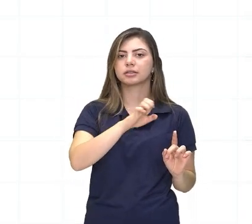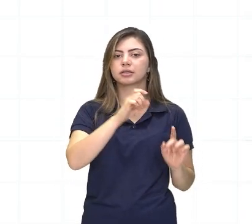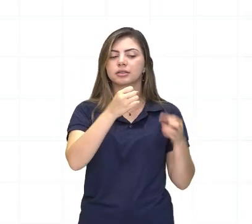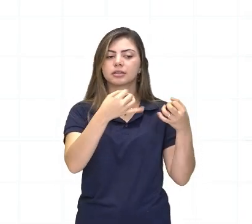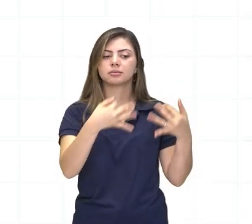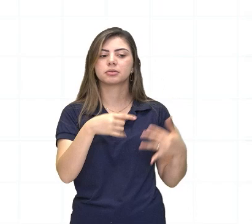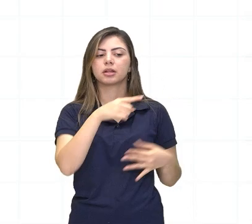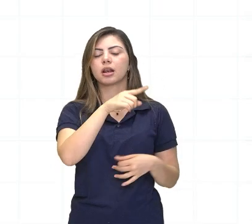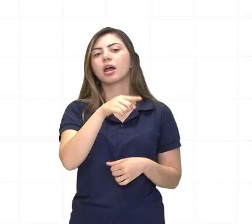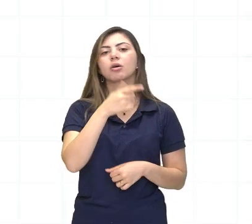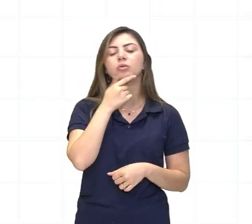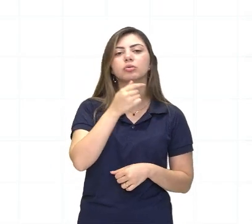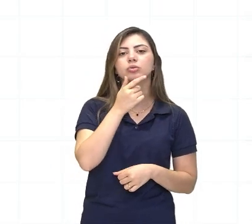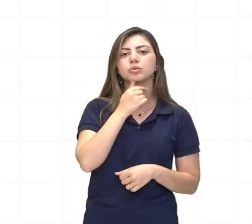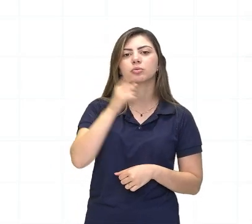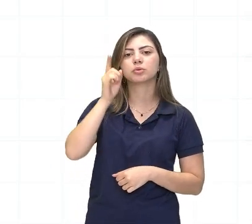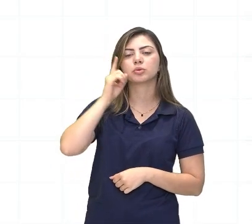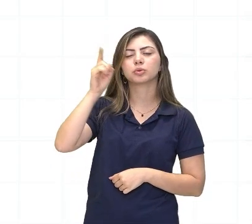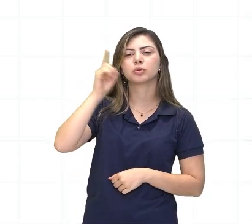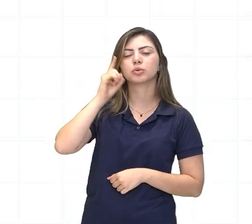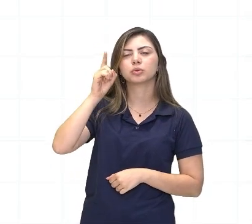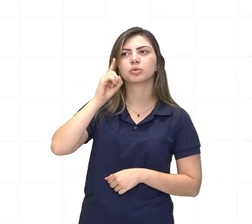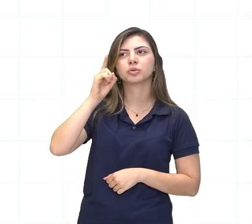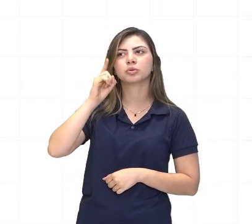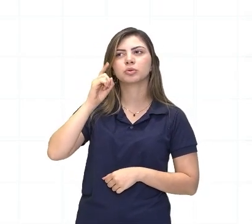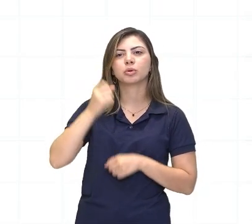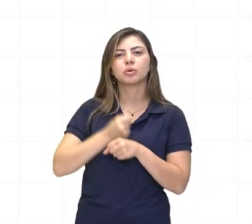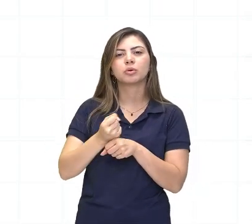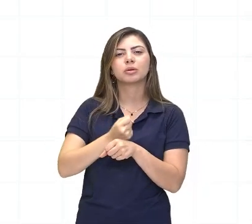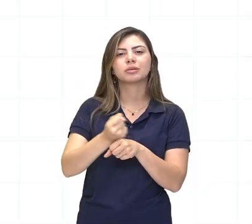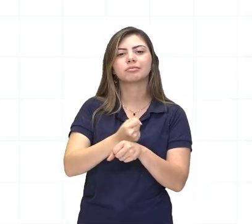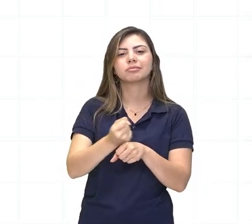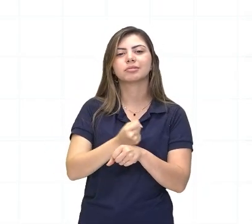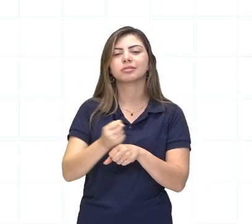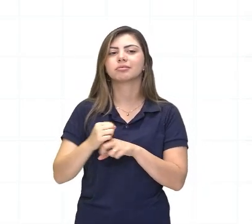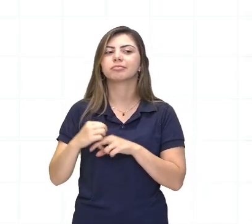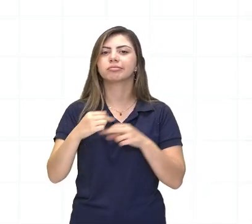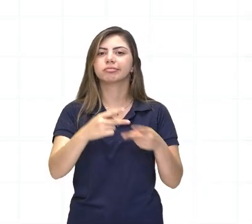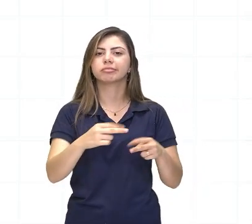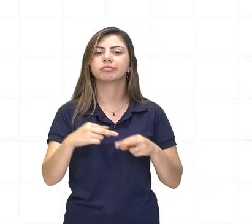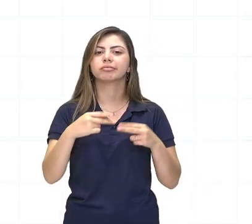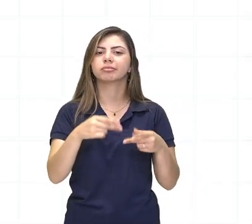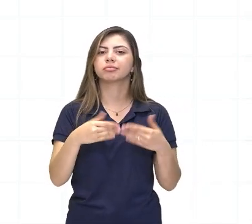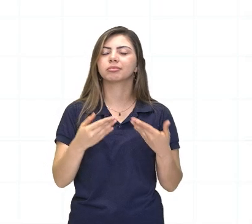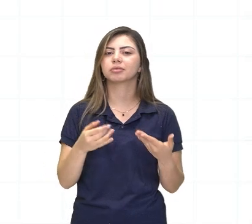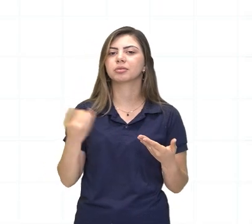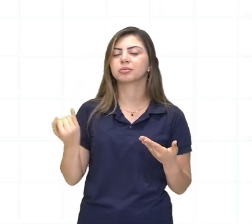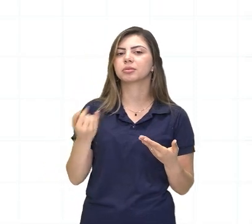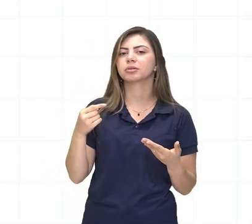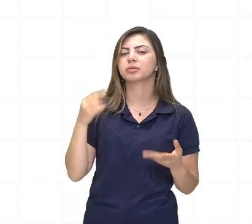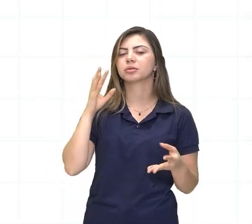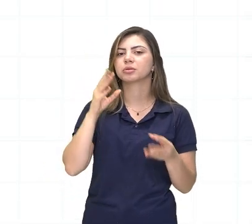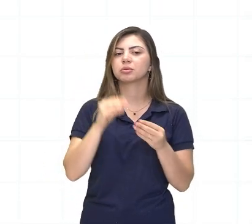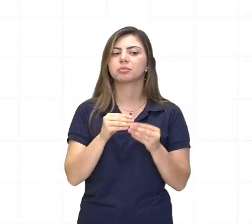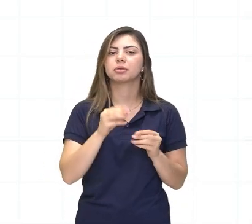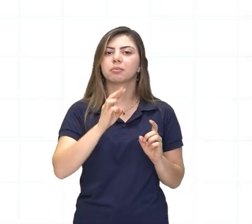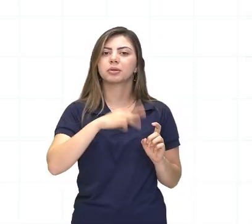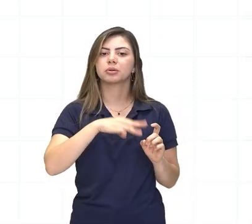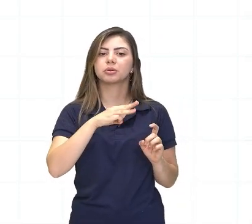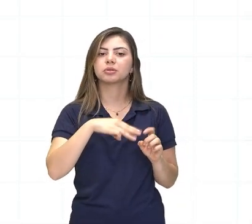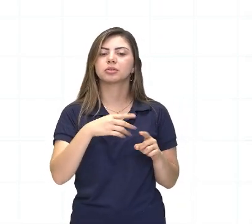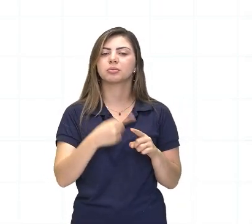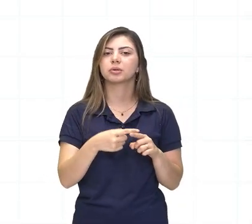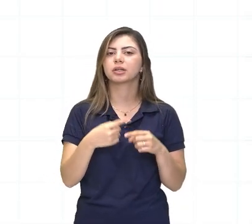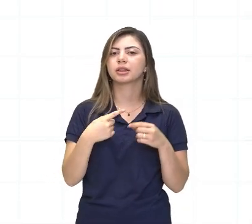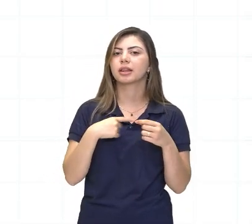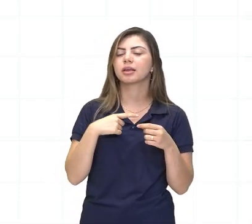anos eles vêm visitar o mundo acima das águas e comer. É muito importante a gente entender o elemento da mitologia enquanto algo que